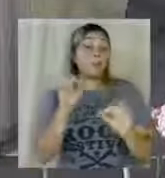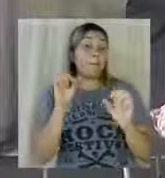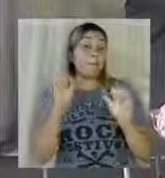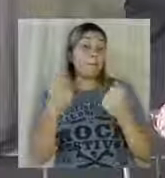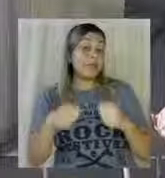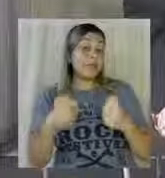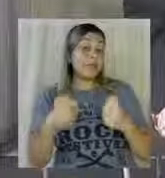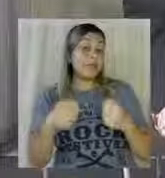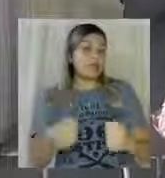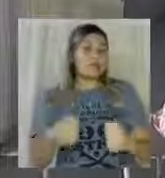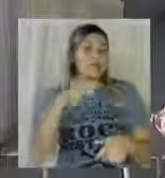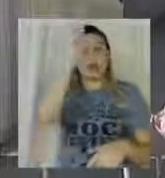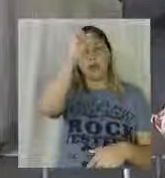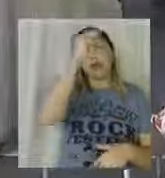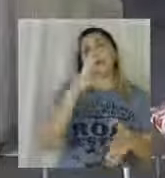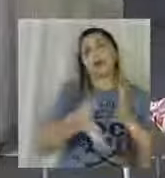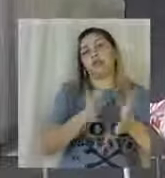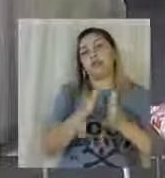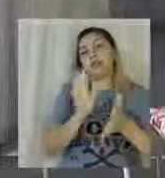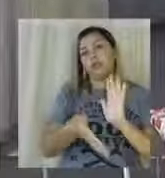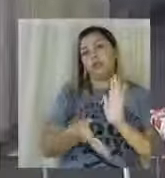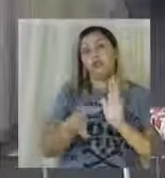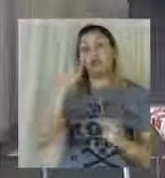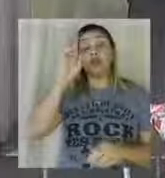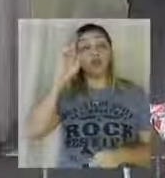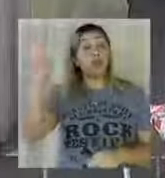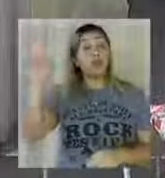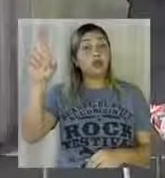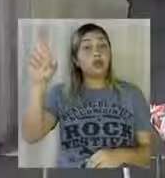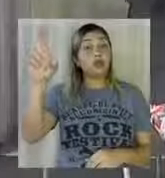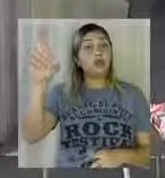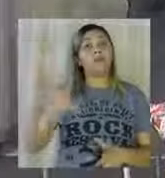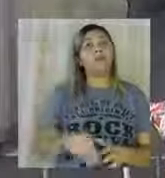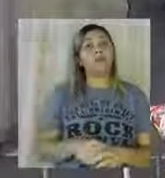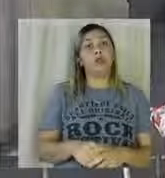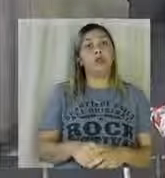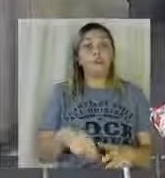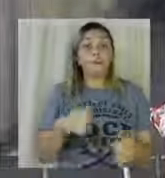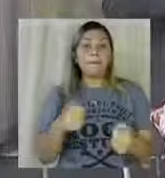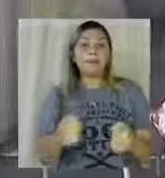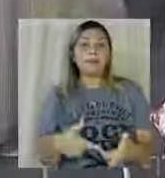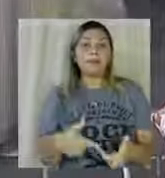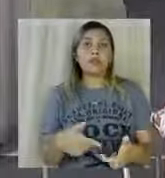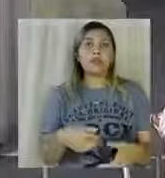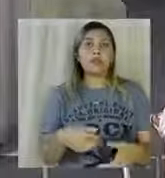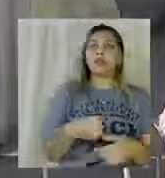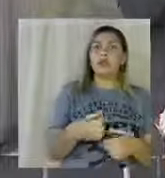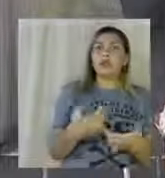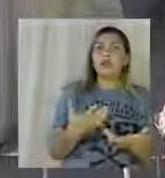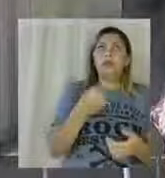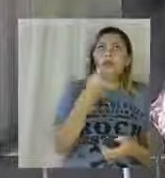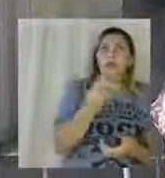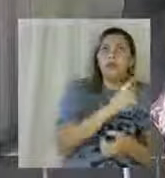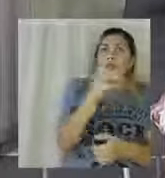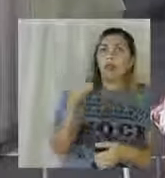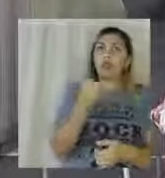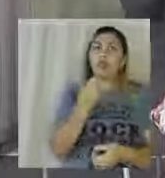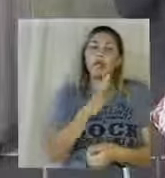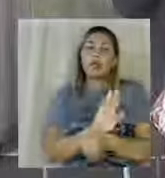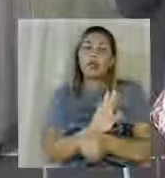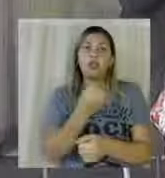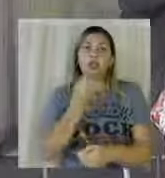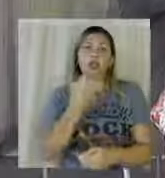seja um pouquinho de Libras. A diretora precisa dizer pelo menos bom dia, boa